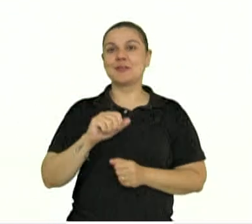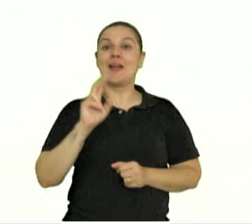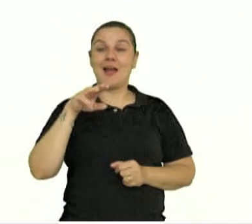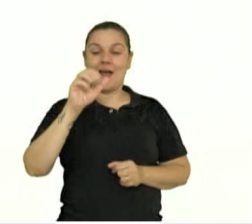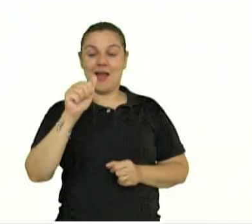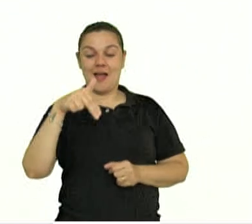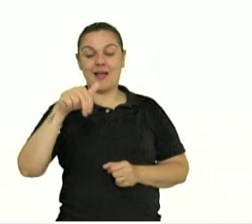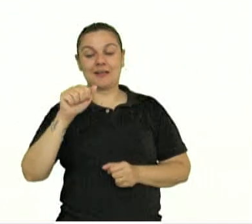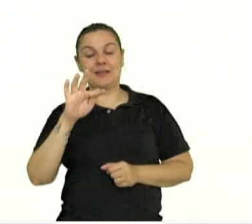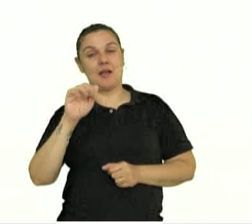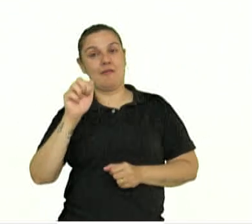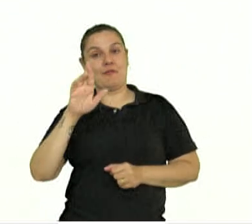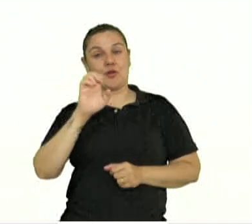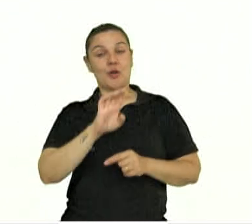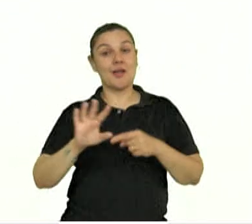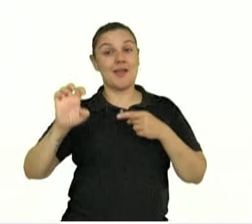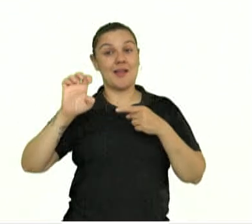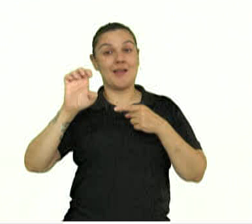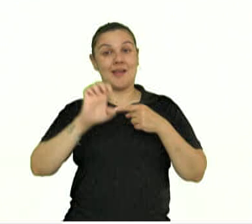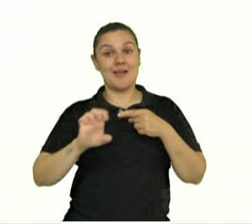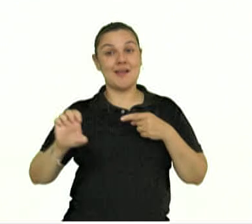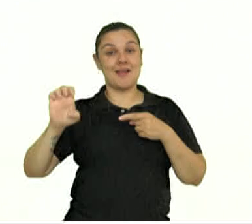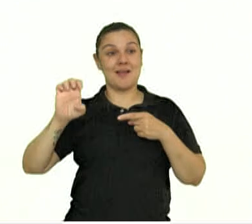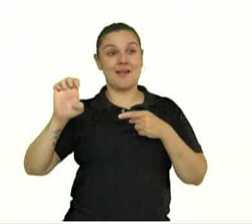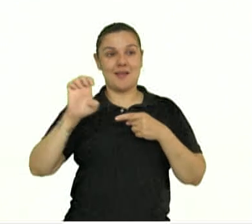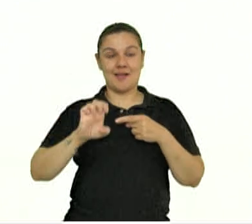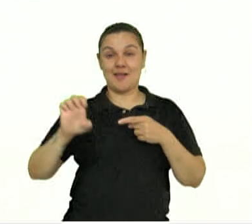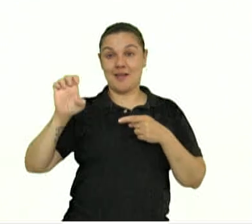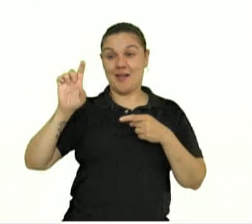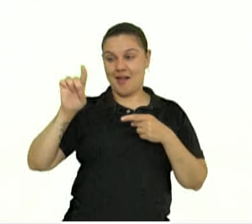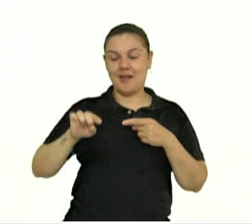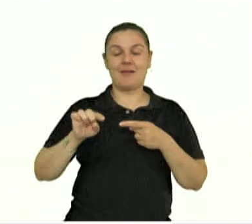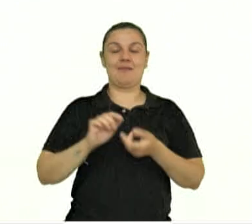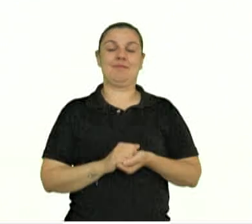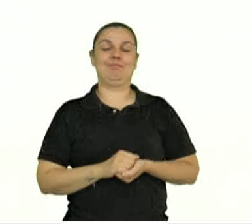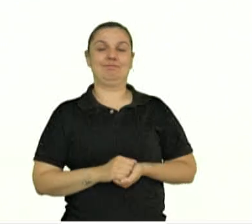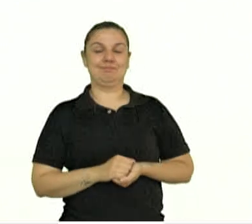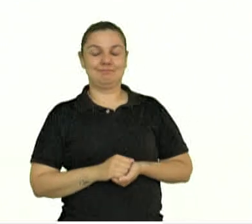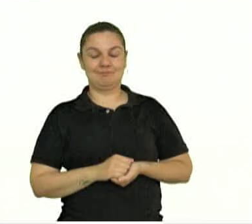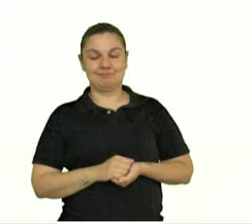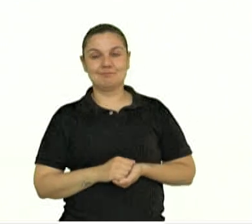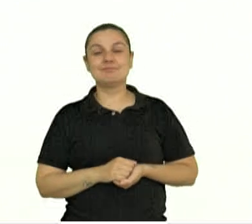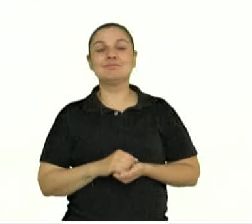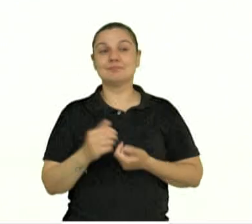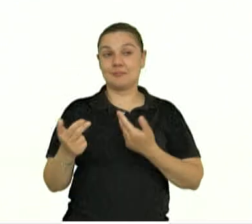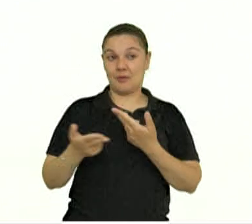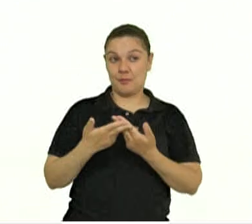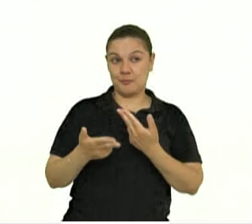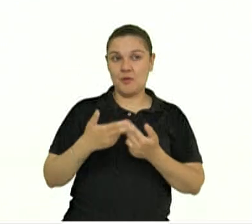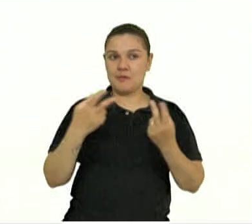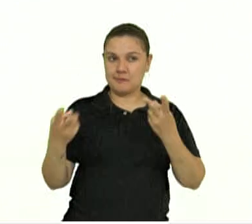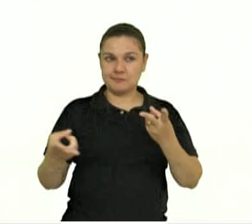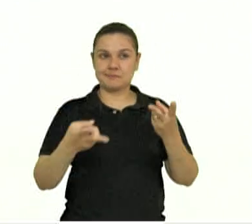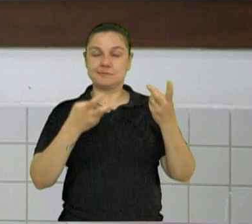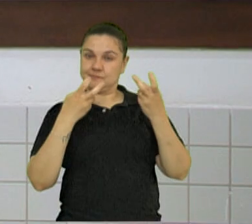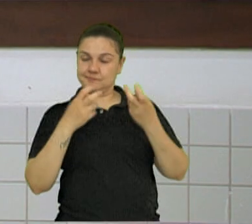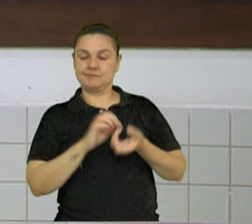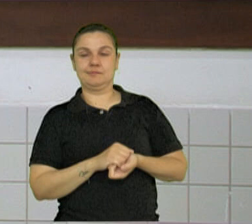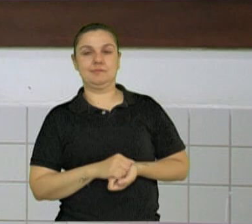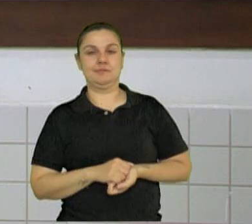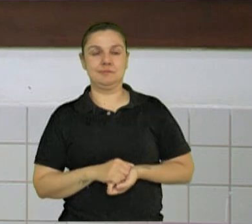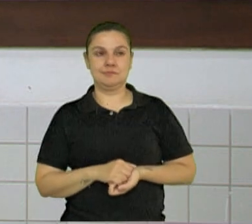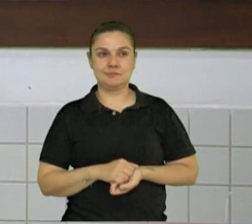repetição. Aparece várias vezes o é, certo? Então, figura de linguagem é bastante importante a gente perceber ali